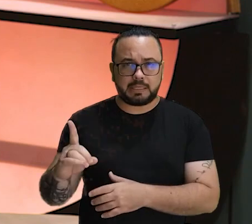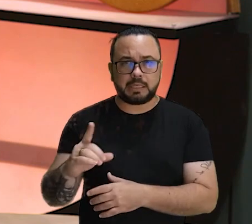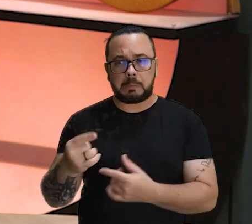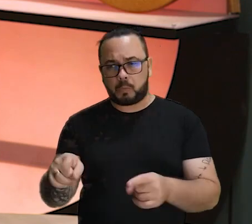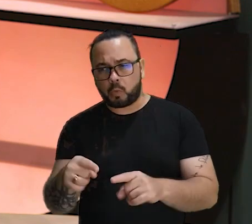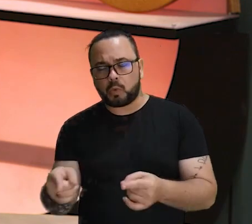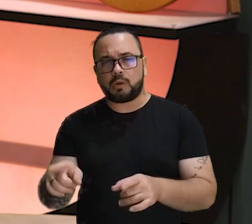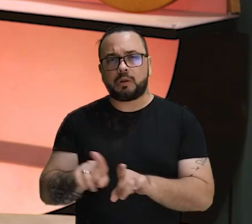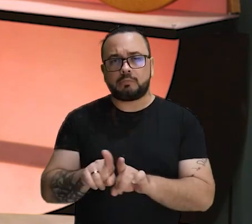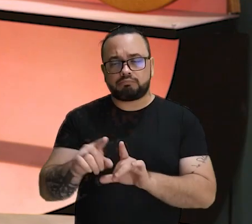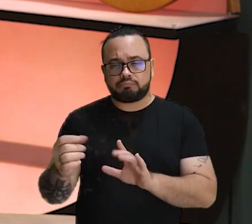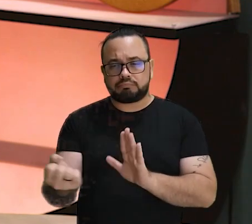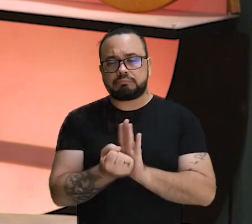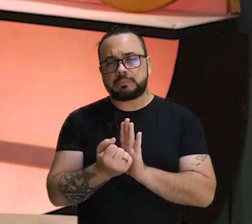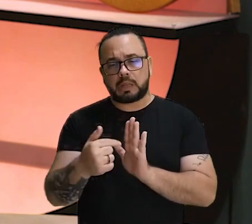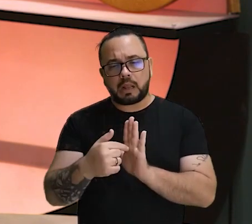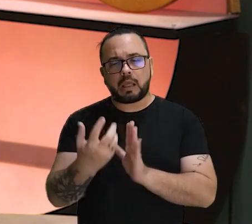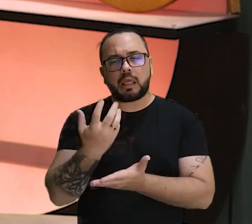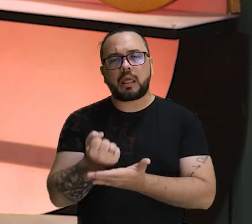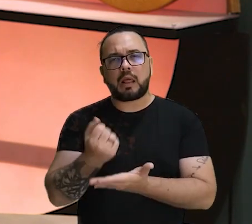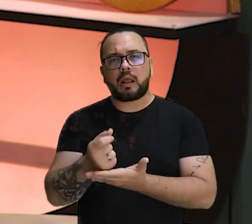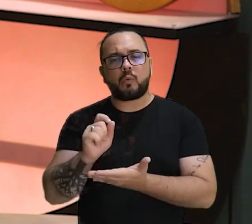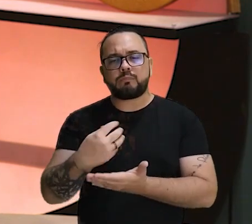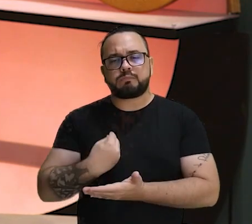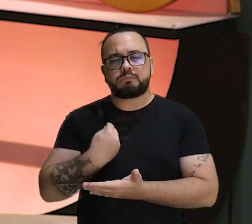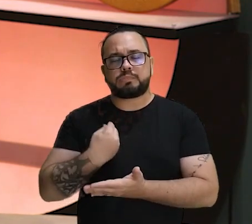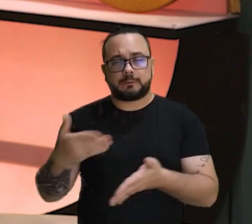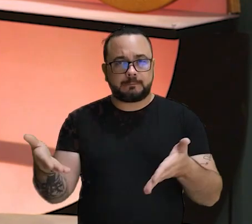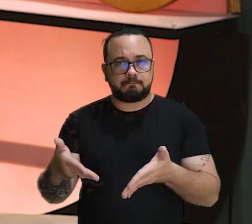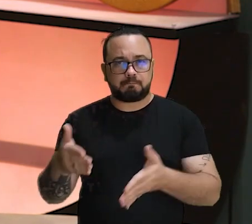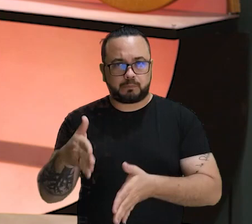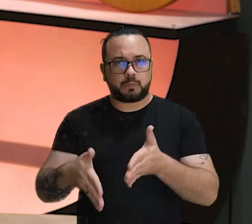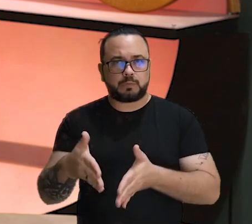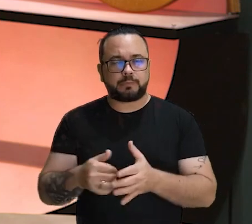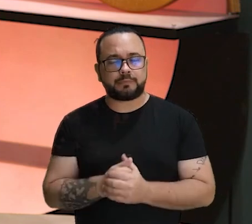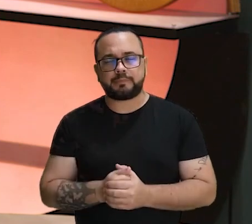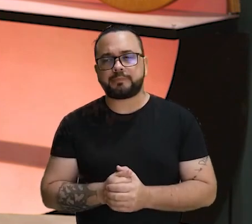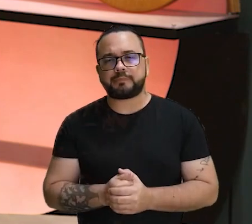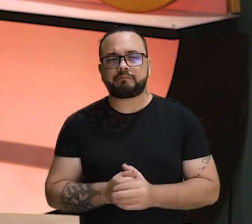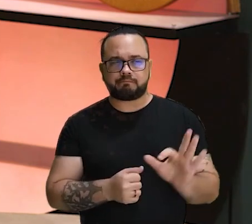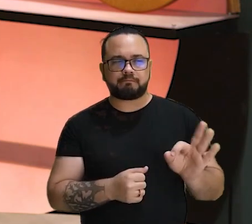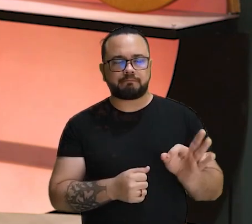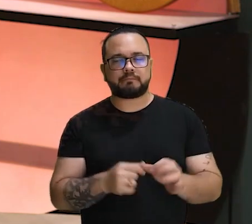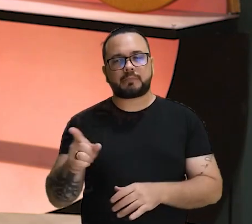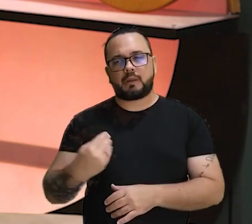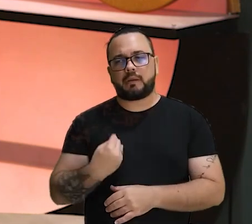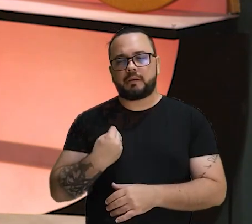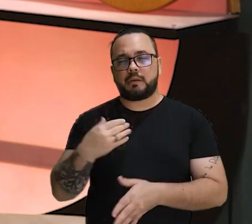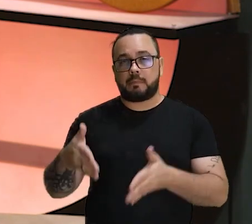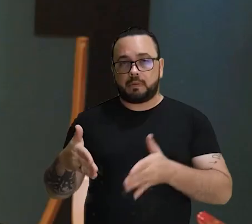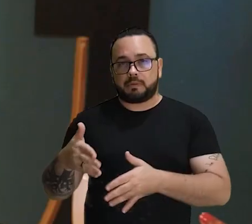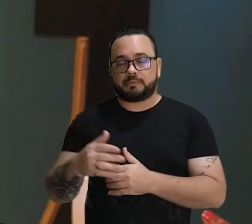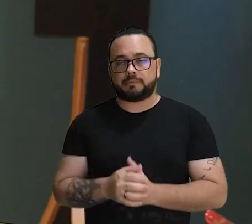sendo muito... o registro do momento que você está vivendo, exatamente, né? Exatamente. Então, é isso. Era o que você estava vivendo na